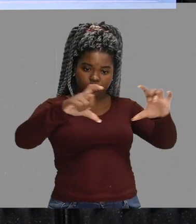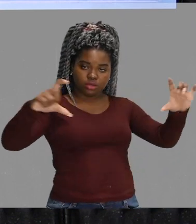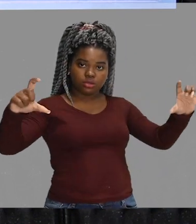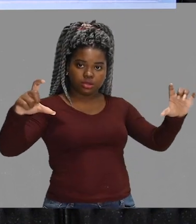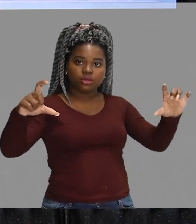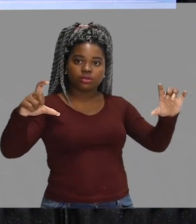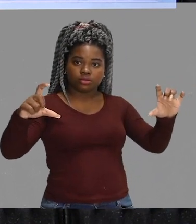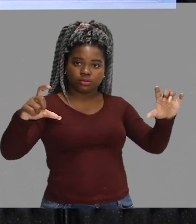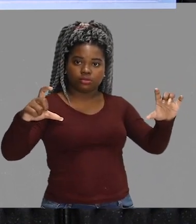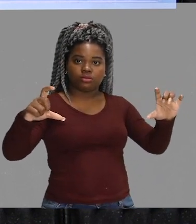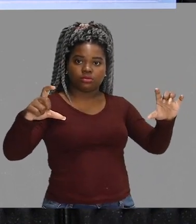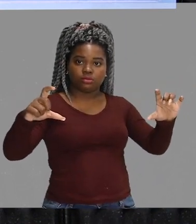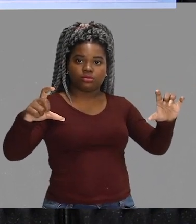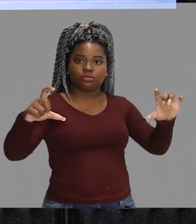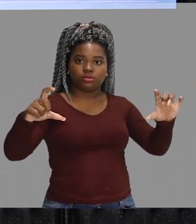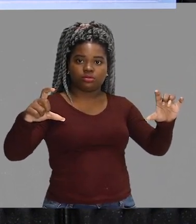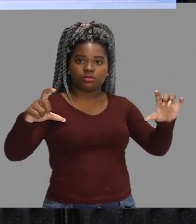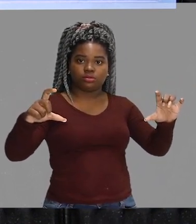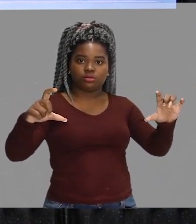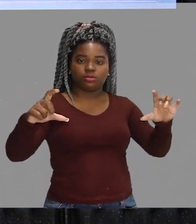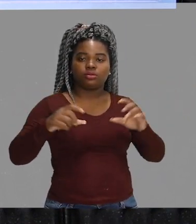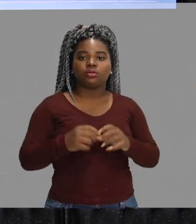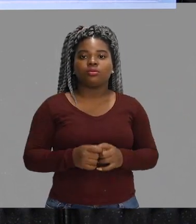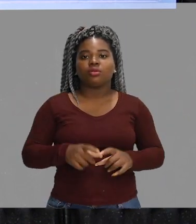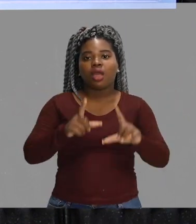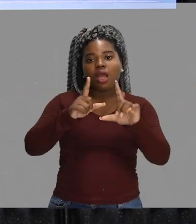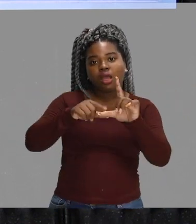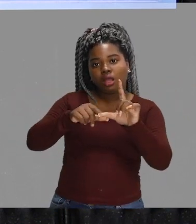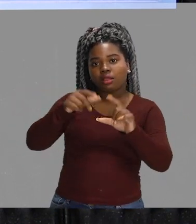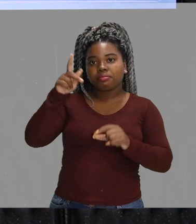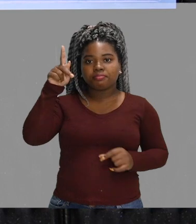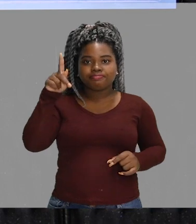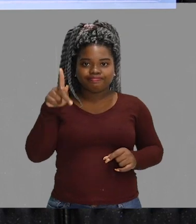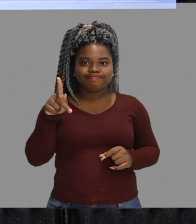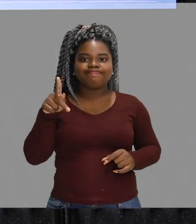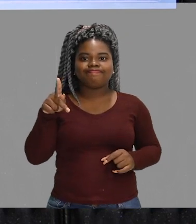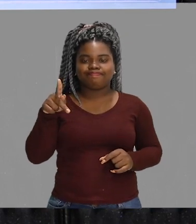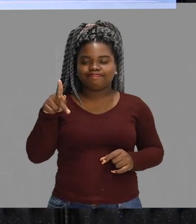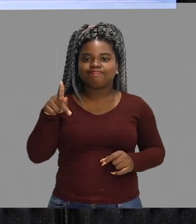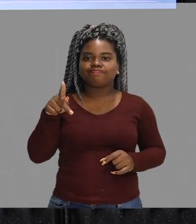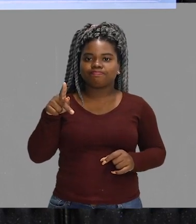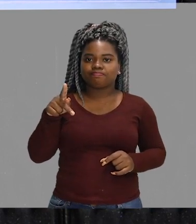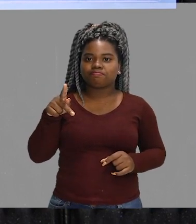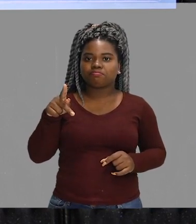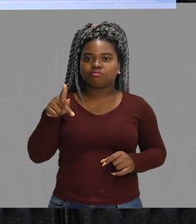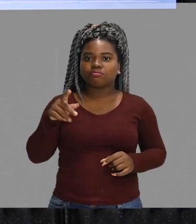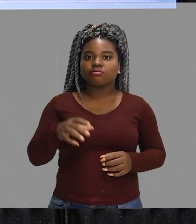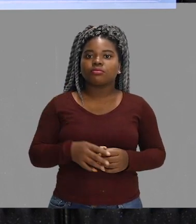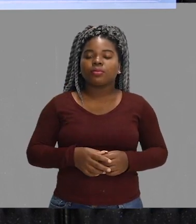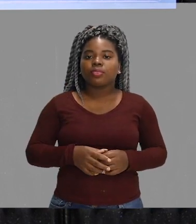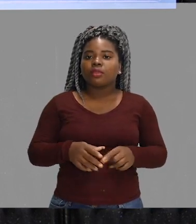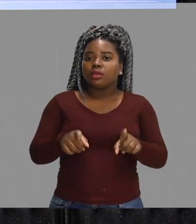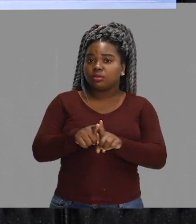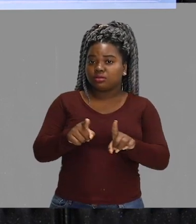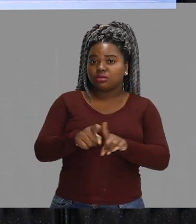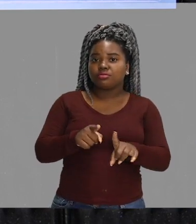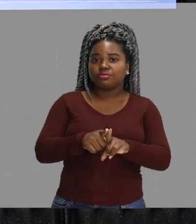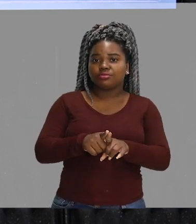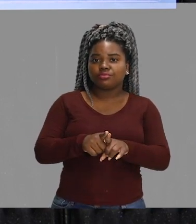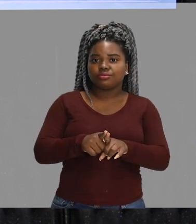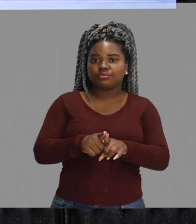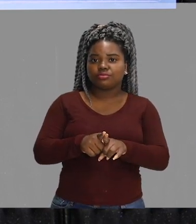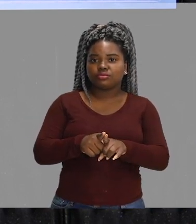boro, carbono, nitrogênio, oxigênio, flúor e neon. O lítio, 3